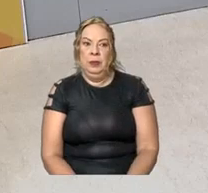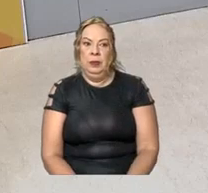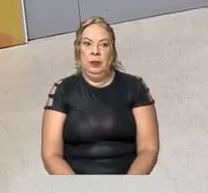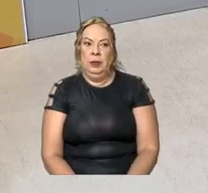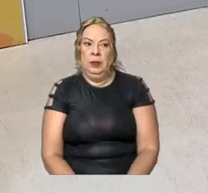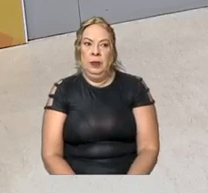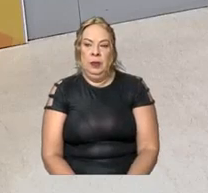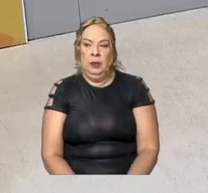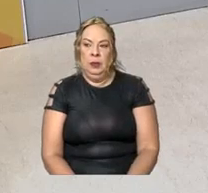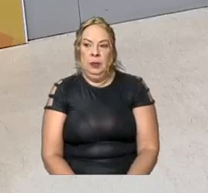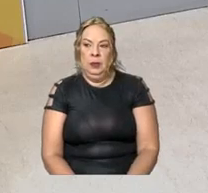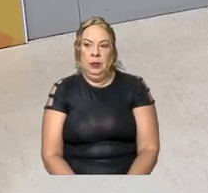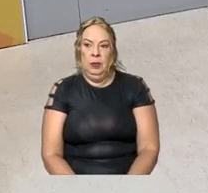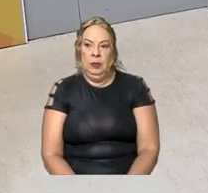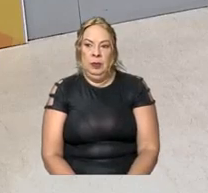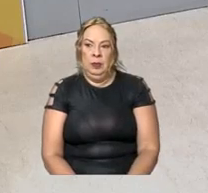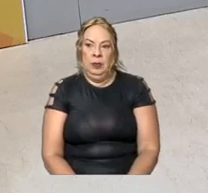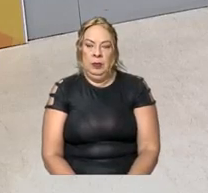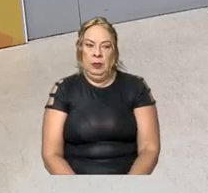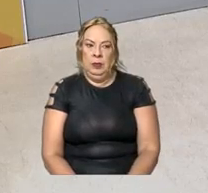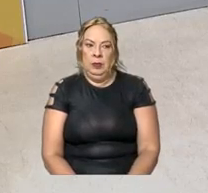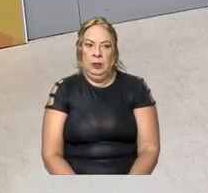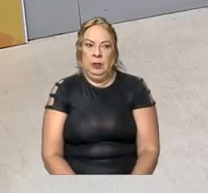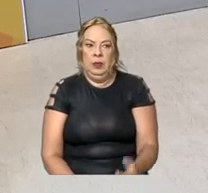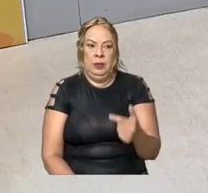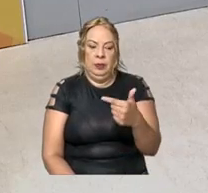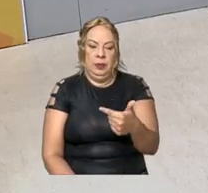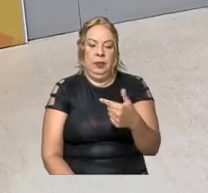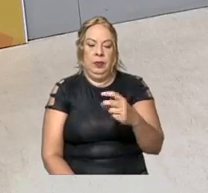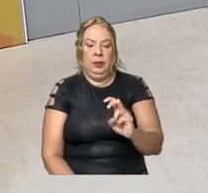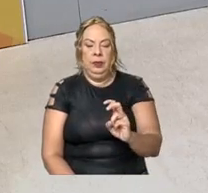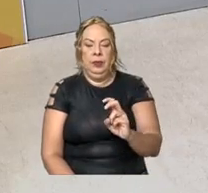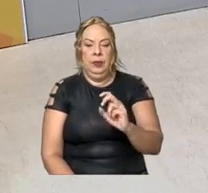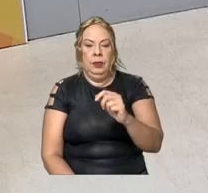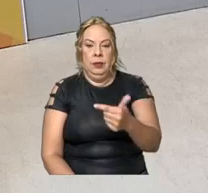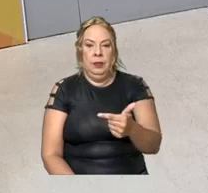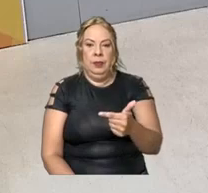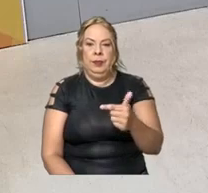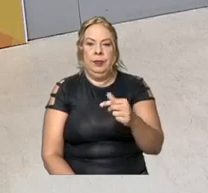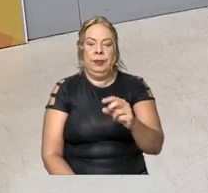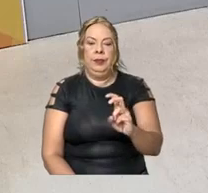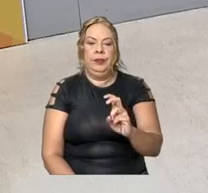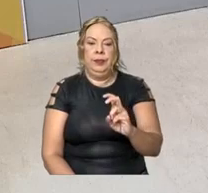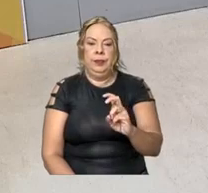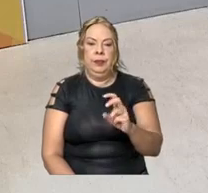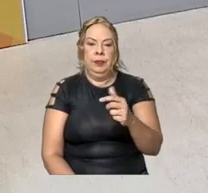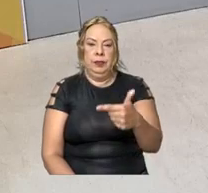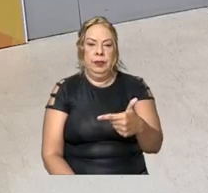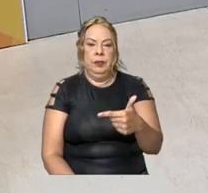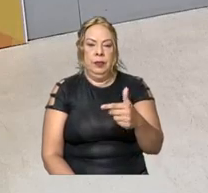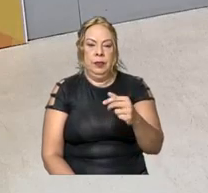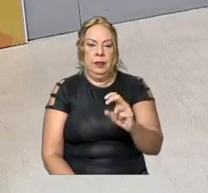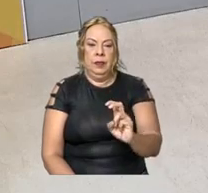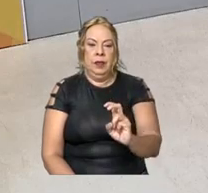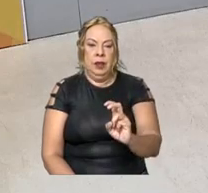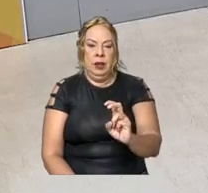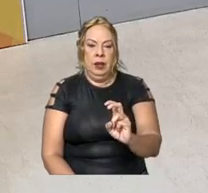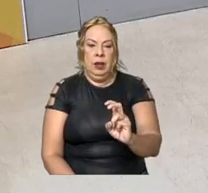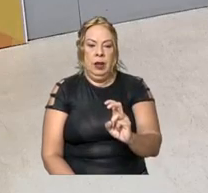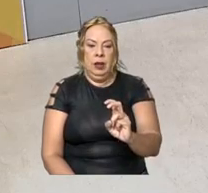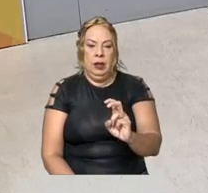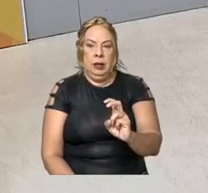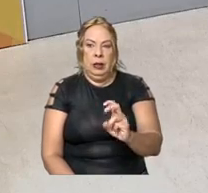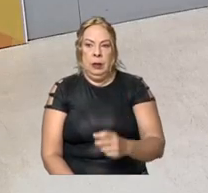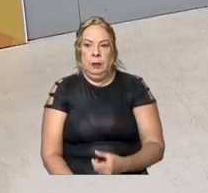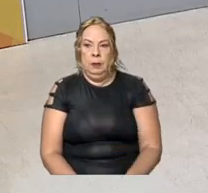você já pode adquirir o seu Caju Cap. 25 agora, 25, 25, a partir dos 18, a idade